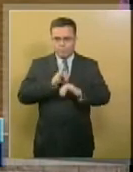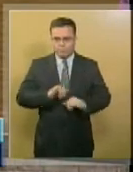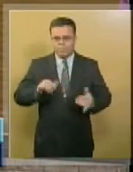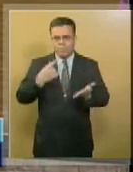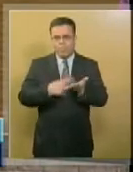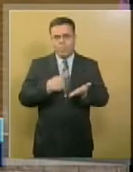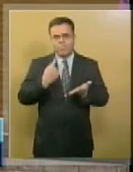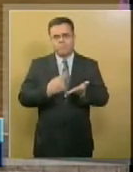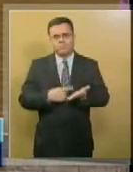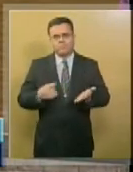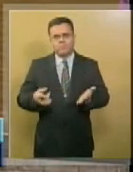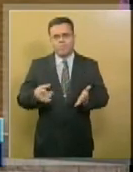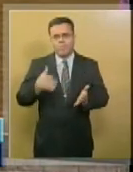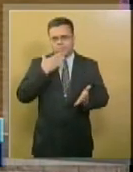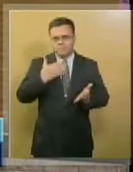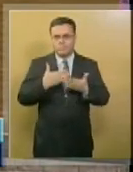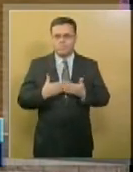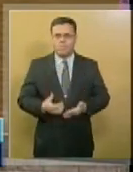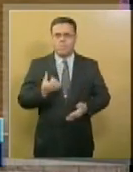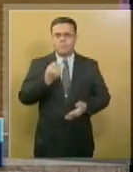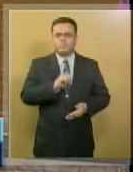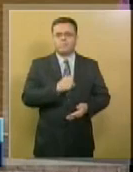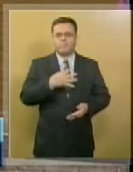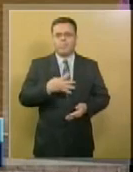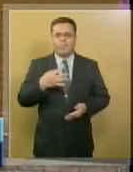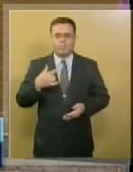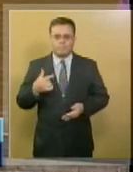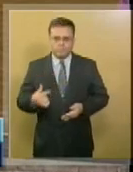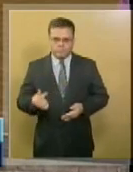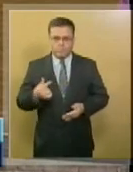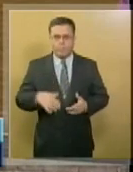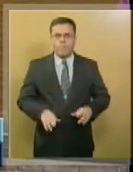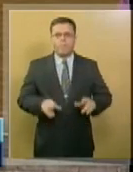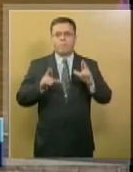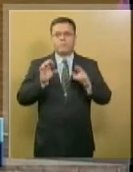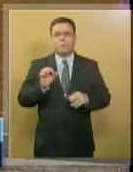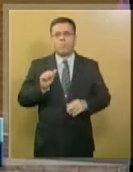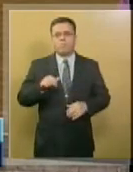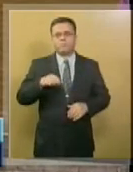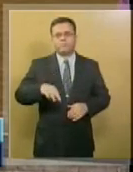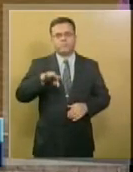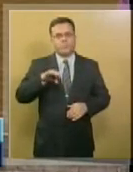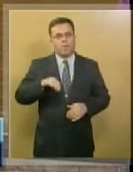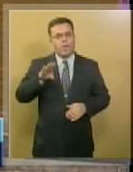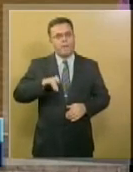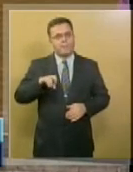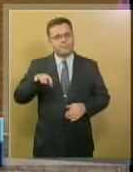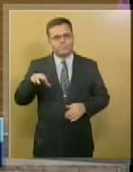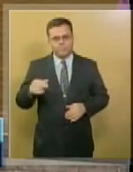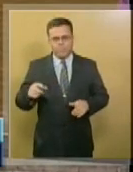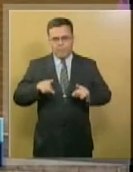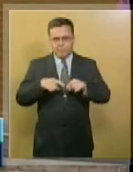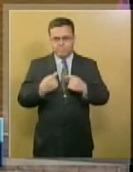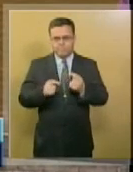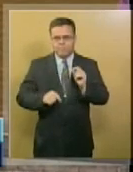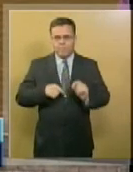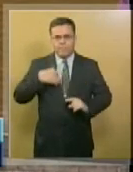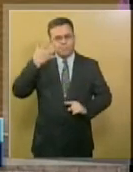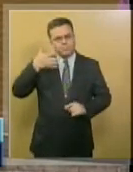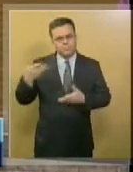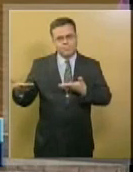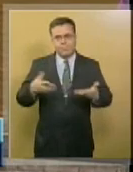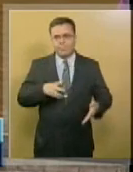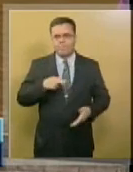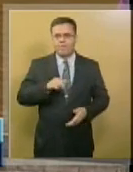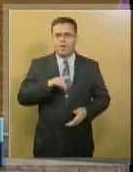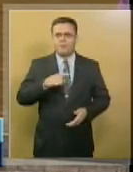com o requerimento de número 847, de autoria do deputado Augusto Bezerra, o grande expediente está reservado para a palestra com a senhora